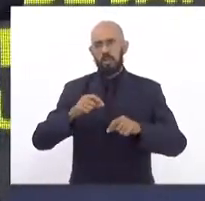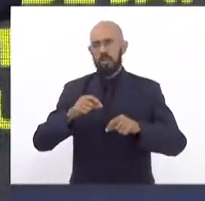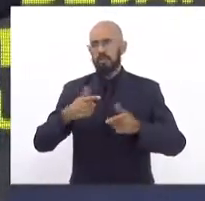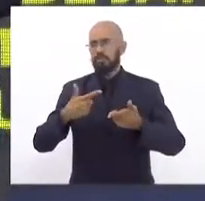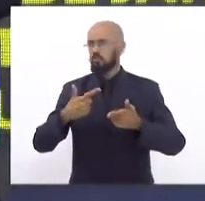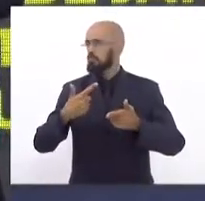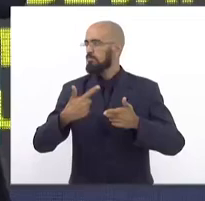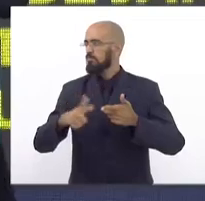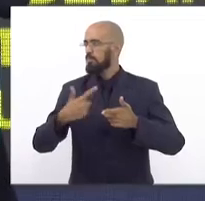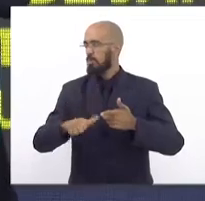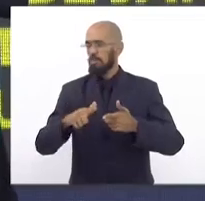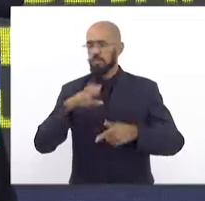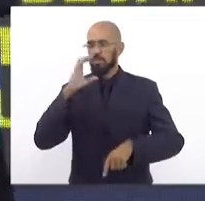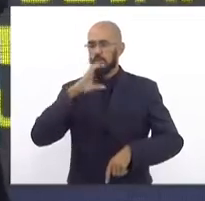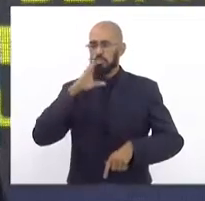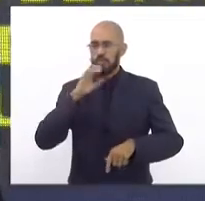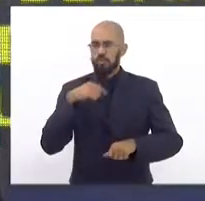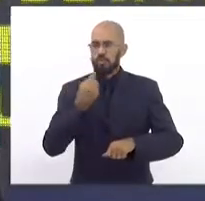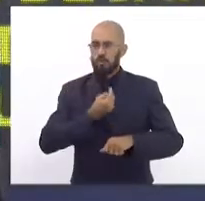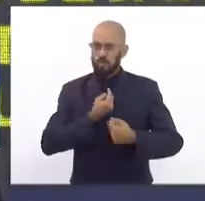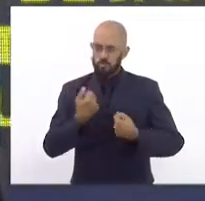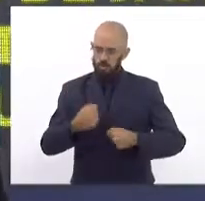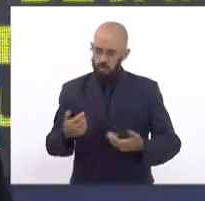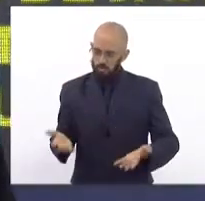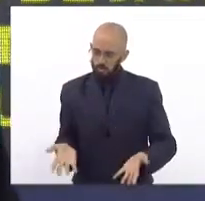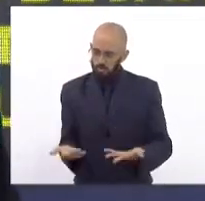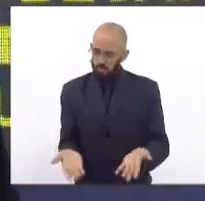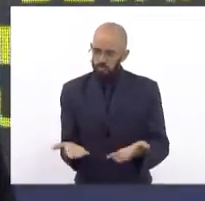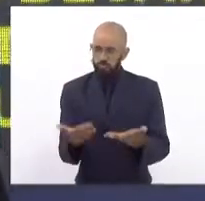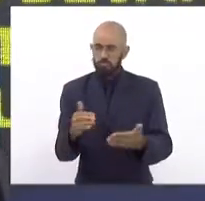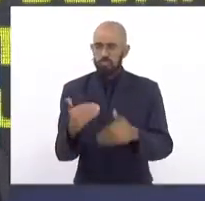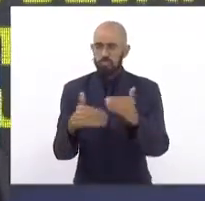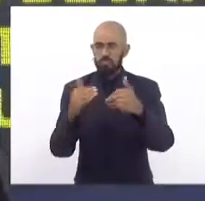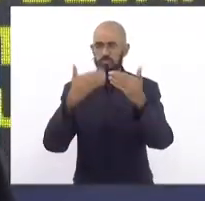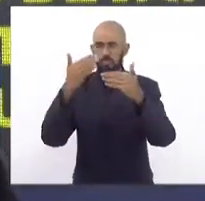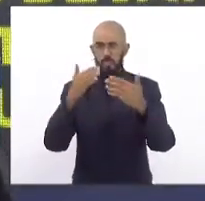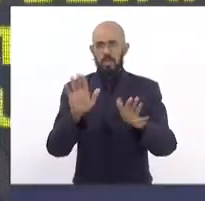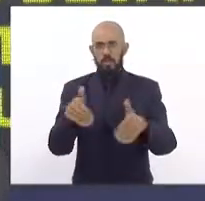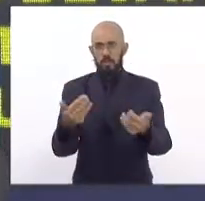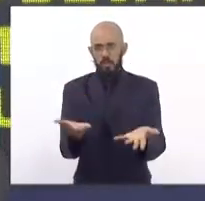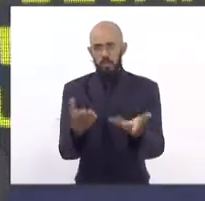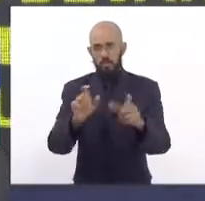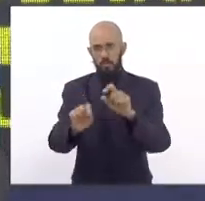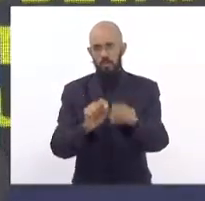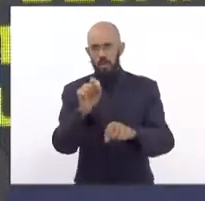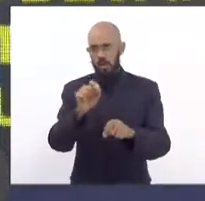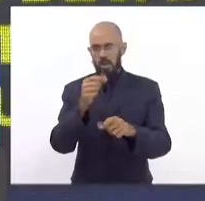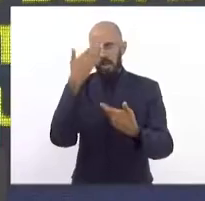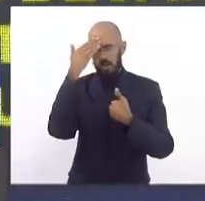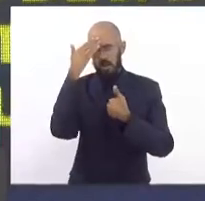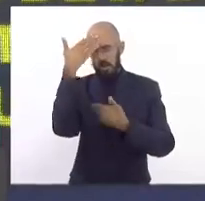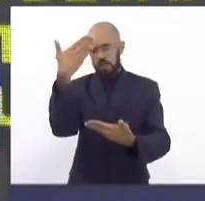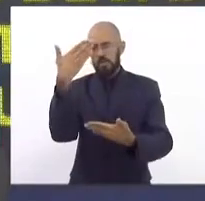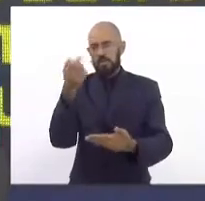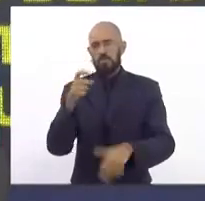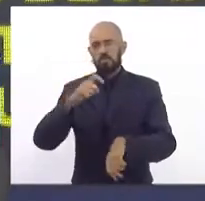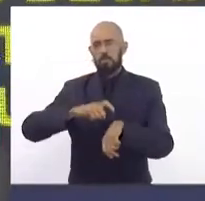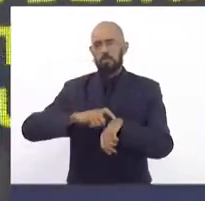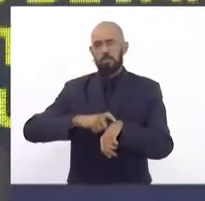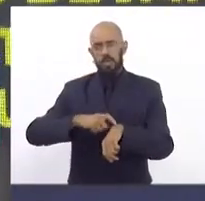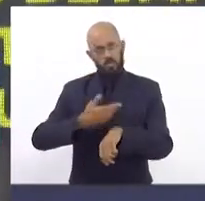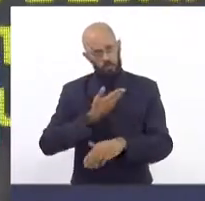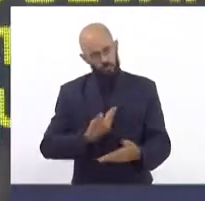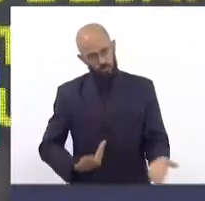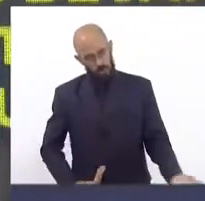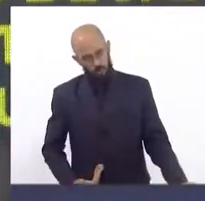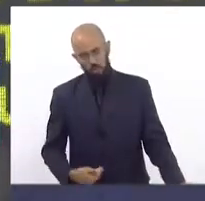precisa dar incentivos para que a gente possa desenvolver. Então, agradecer aqui esse momento, governador, e